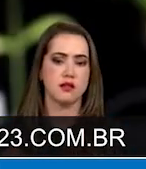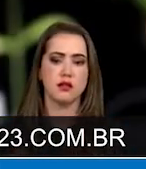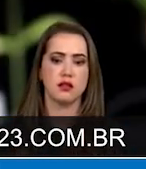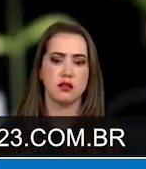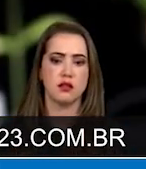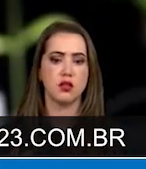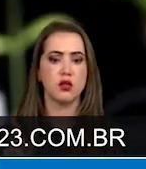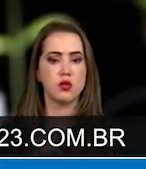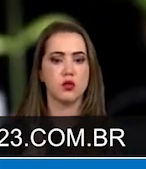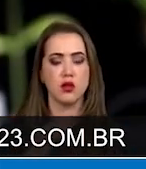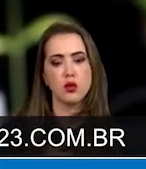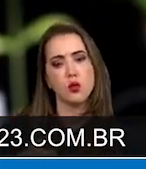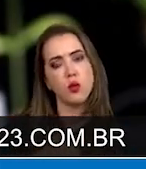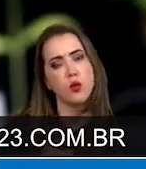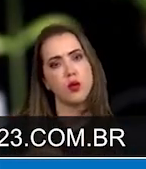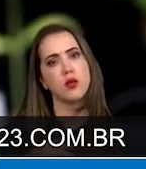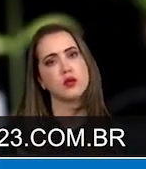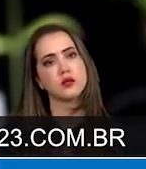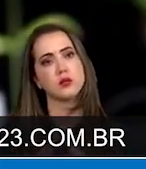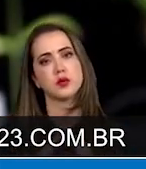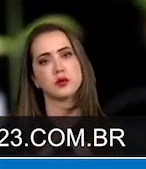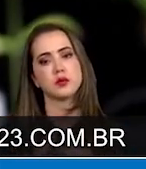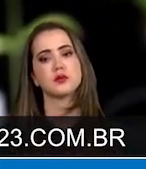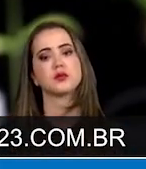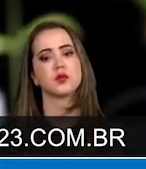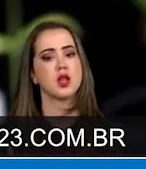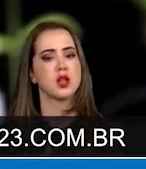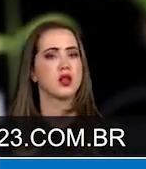e extraindo óleo nas suas casas também, não onerando o Estado.